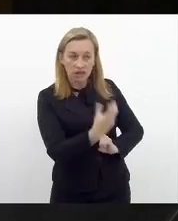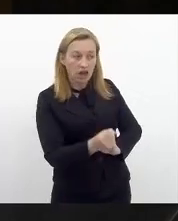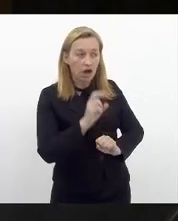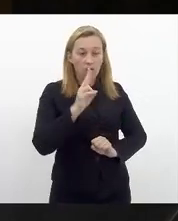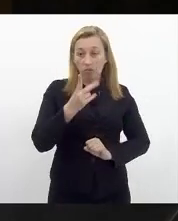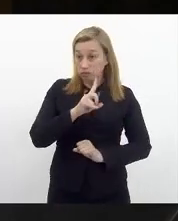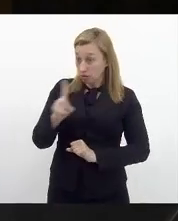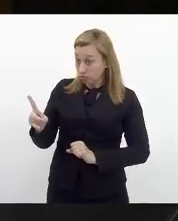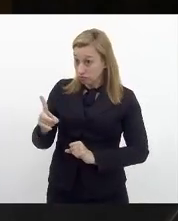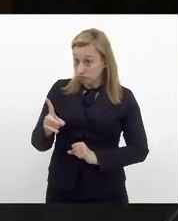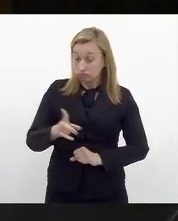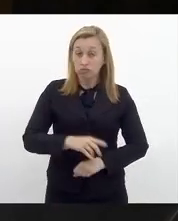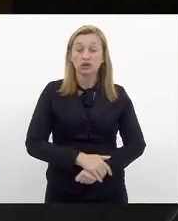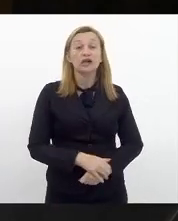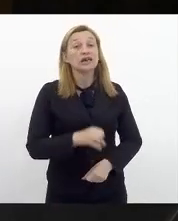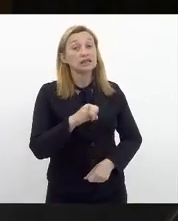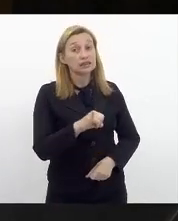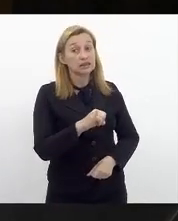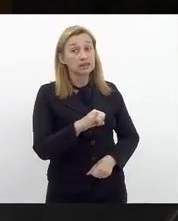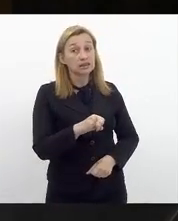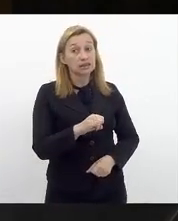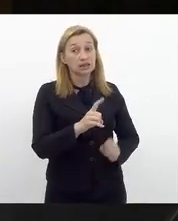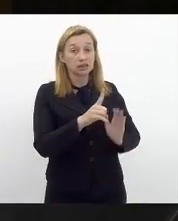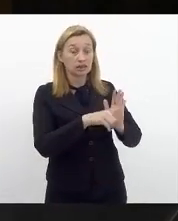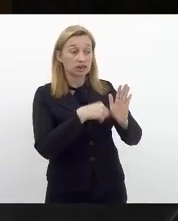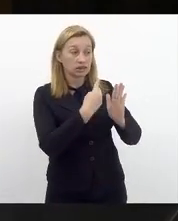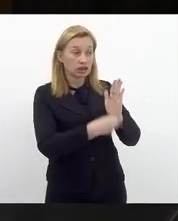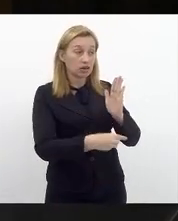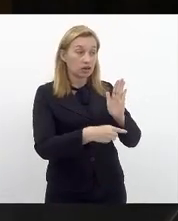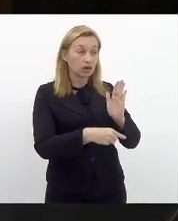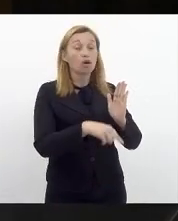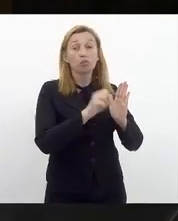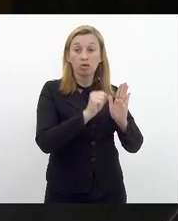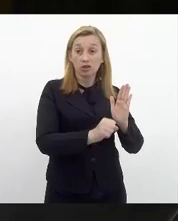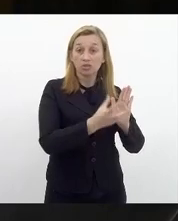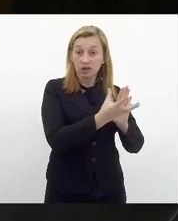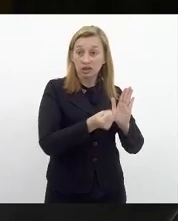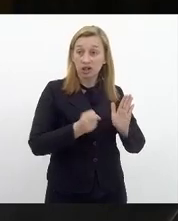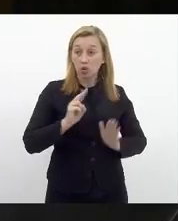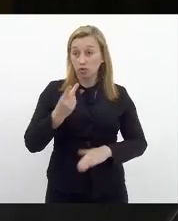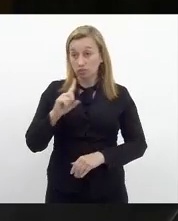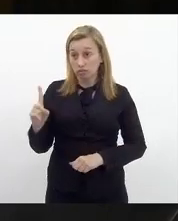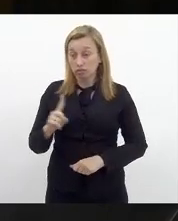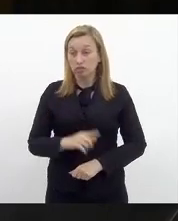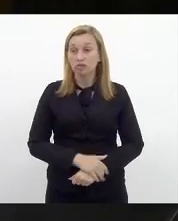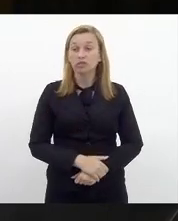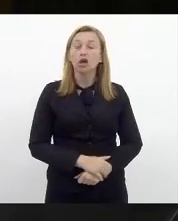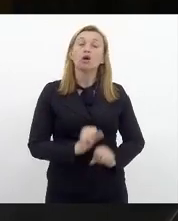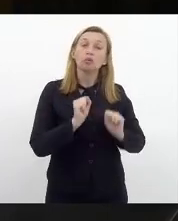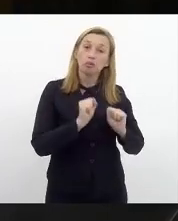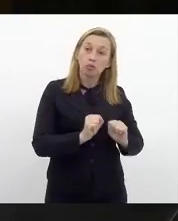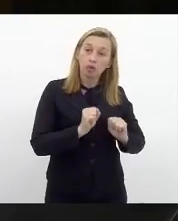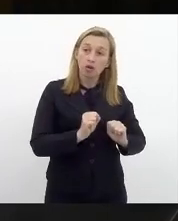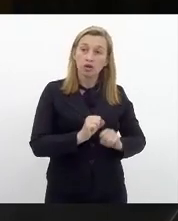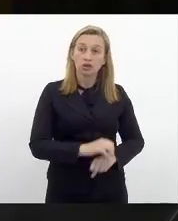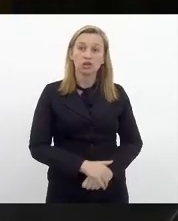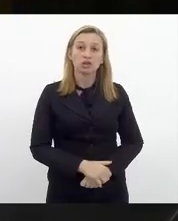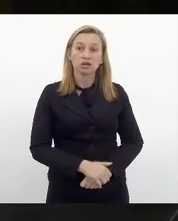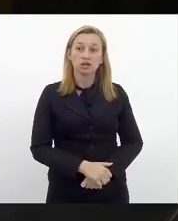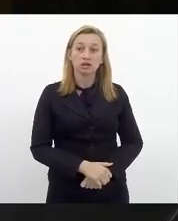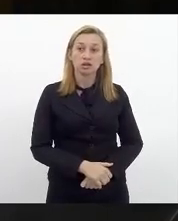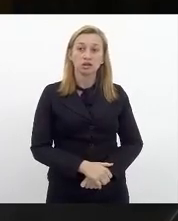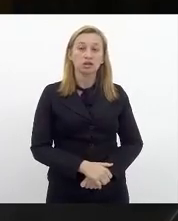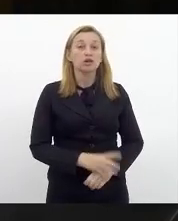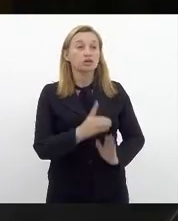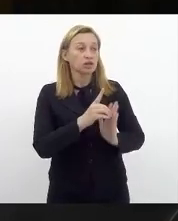não o secretário nós podemos de roubar o velto ou não e pode funcionar e ter